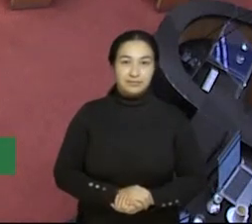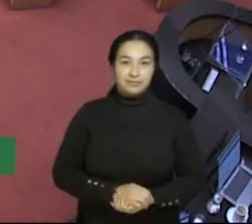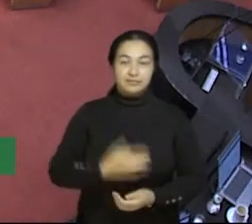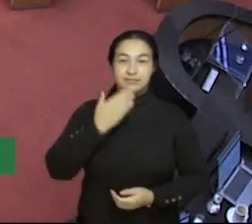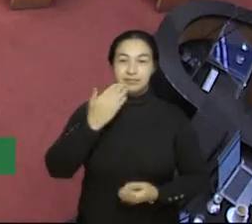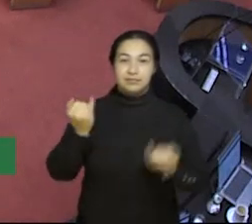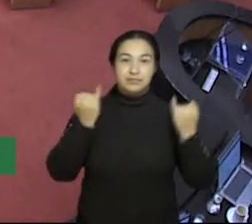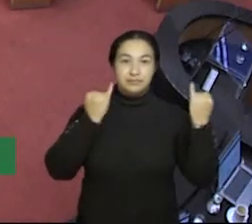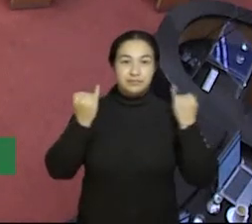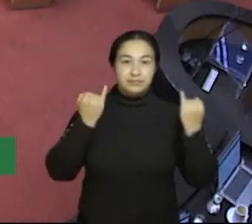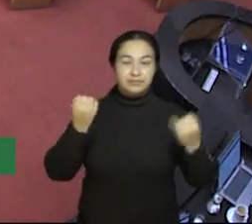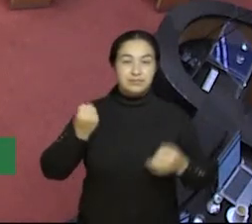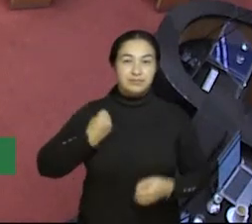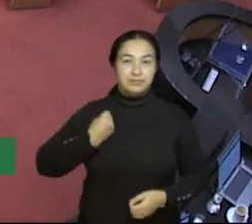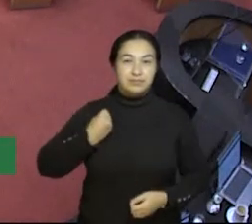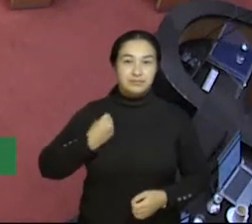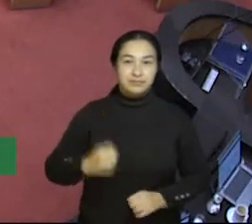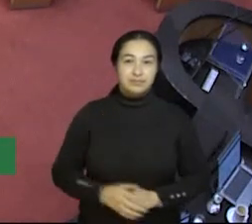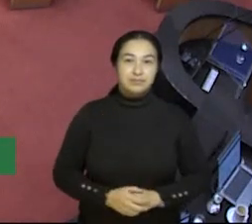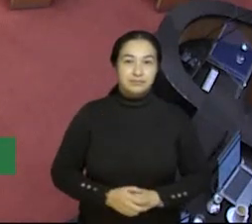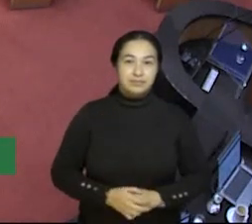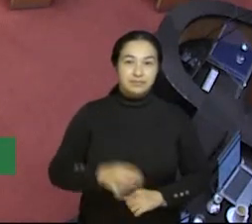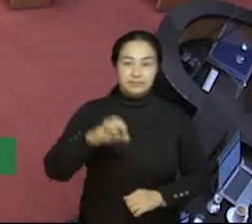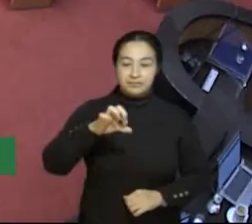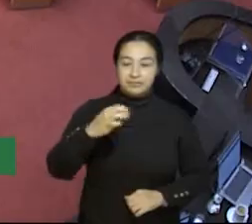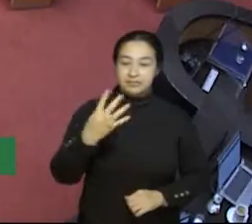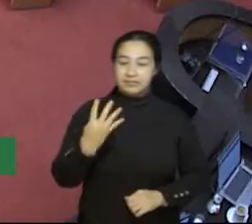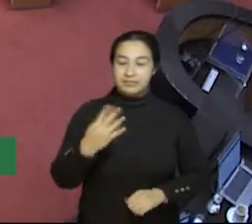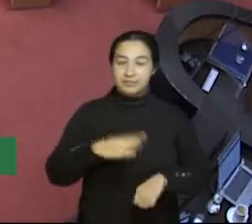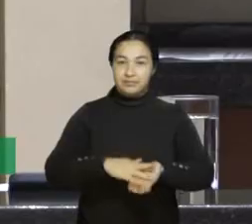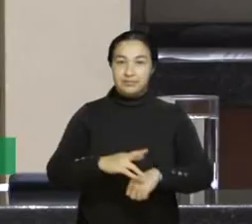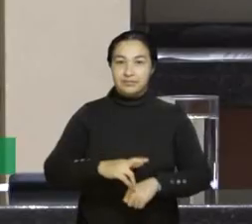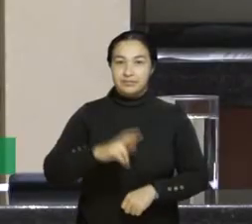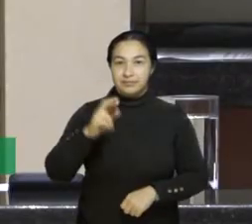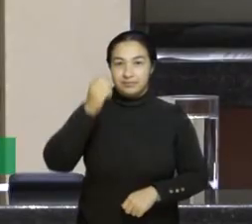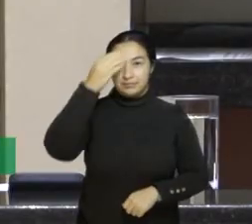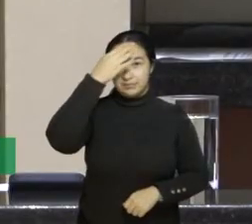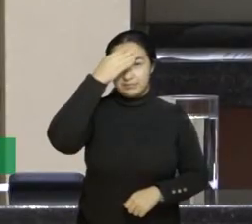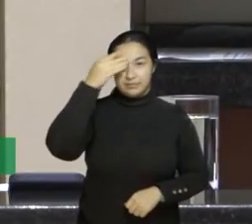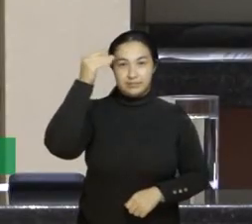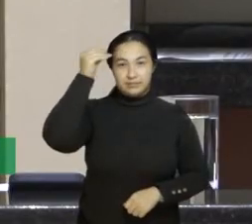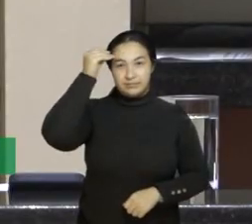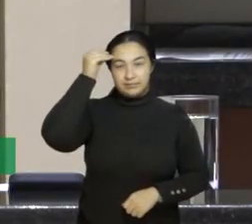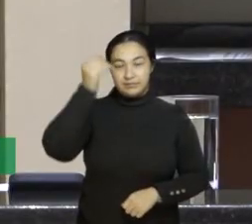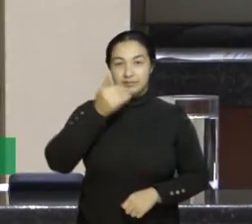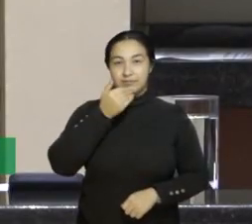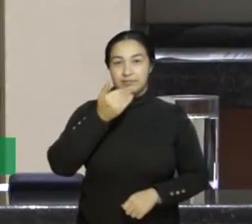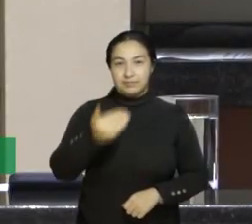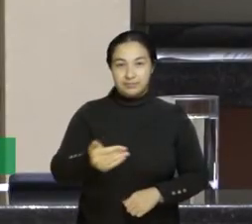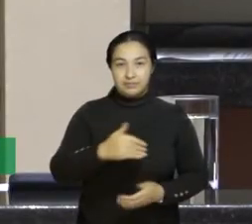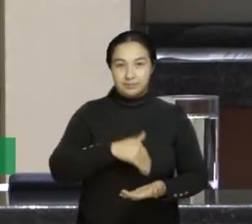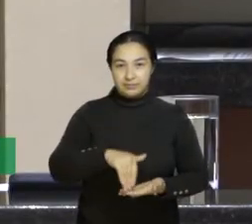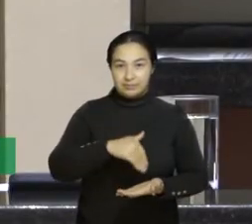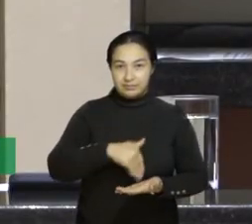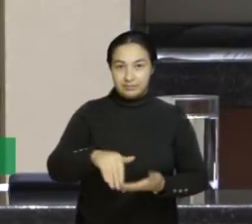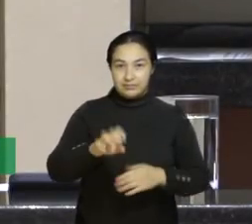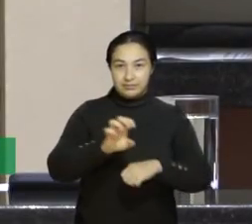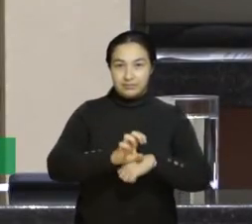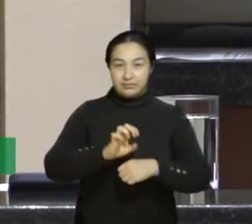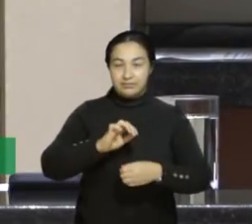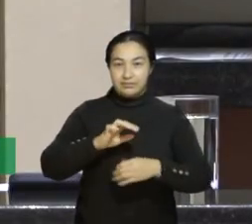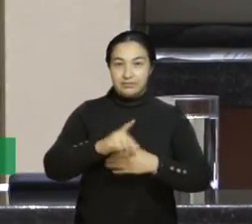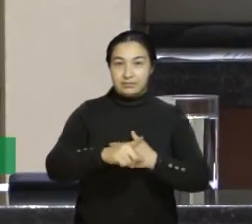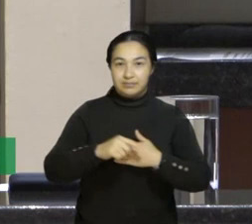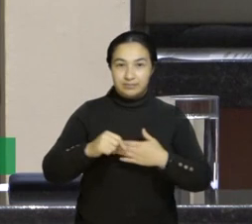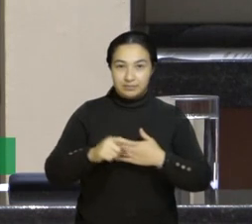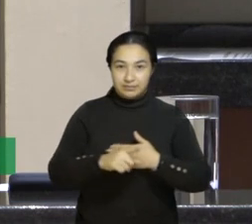de informação. Pedido de informação 94, autora a deputada Luciane Carminati, solicitando ao secretário de Estado da Casa Civil